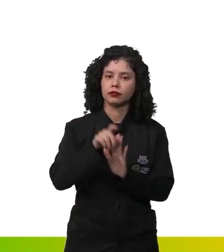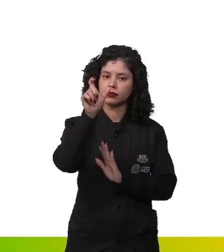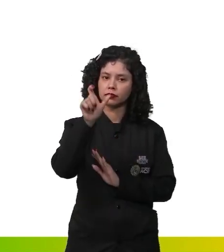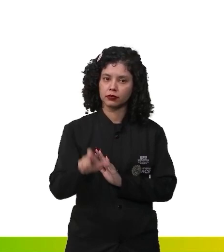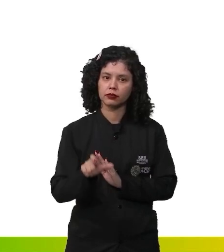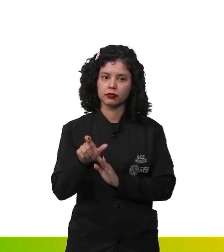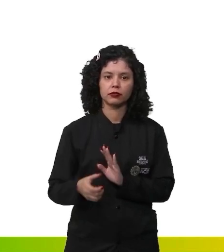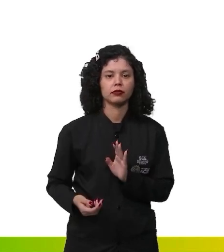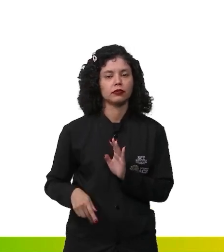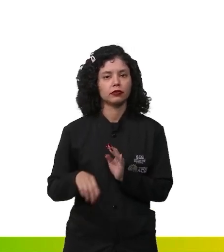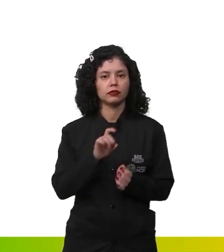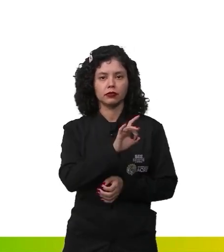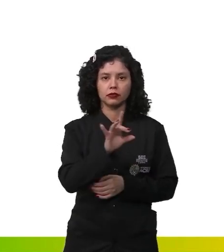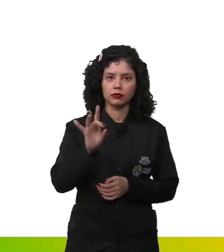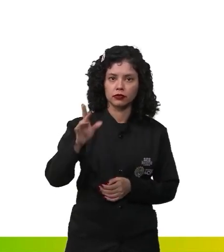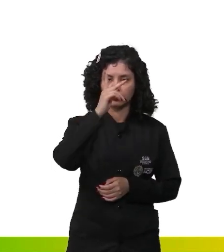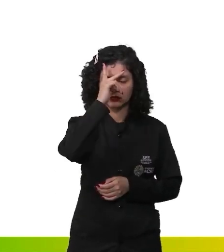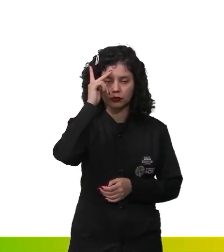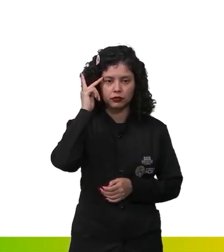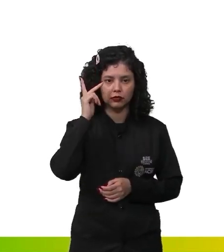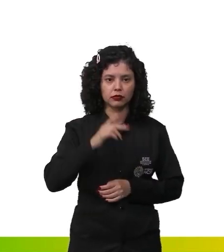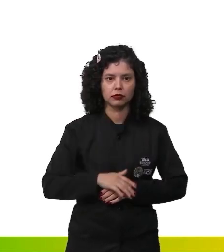interdependência existente entre os